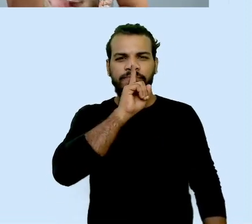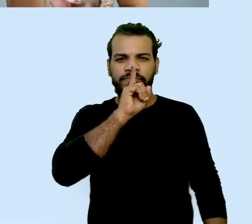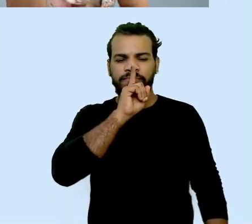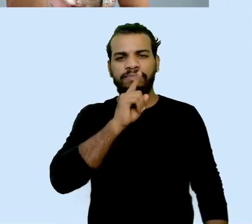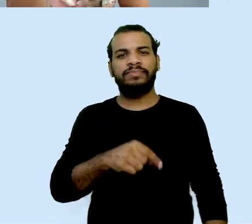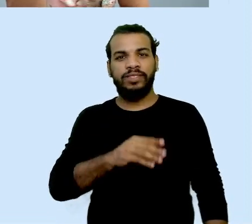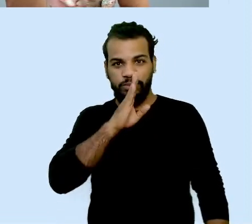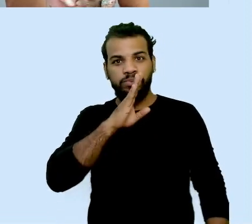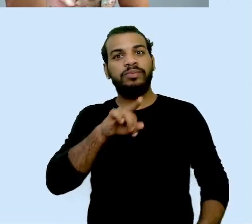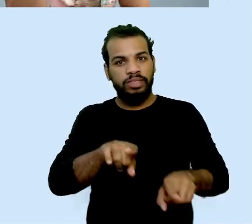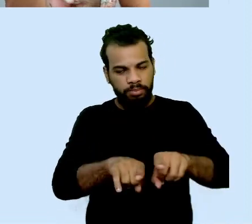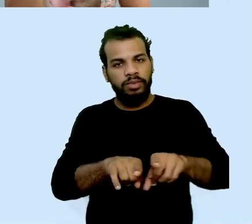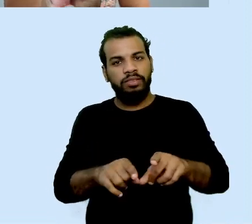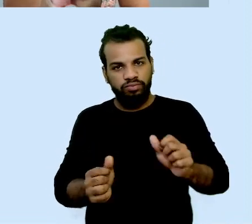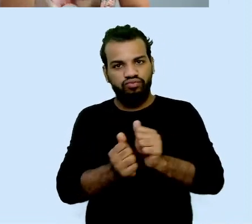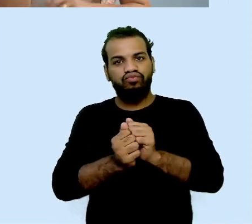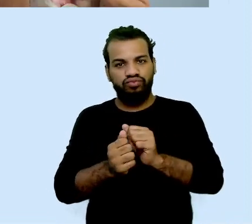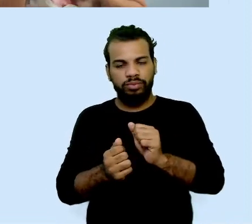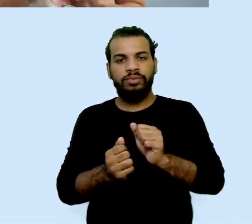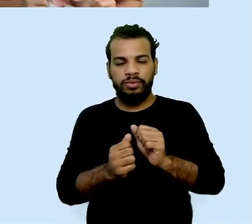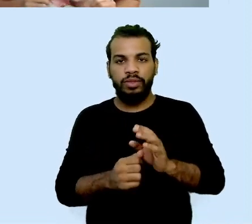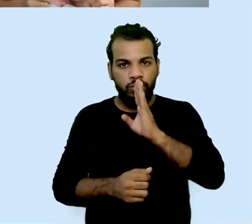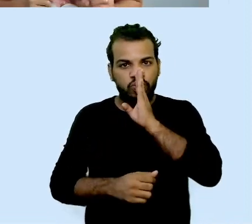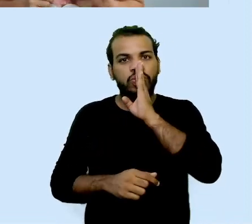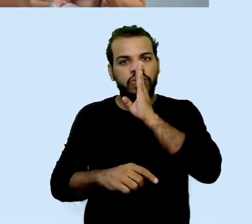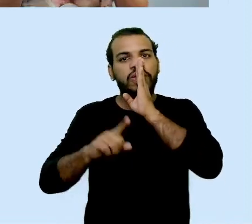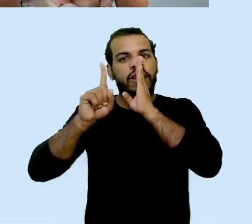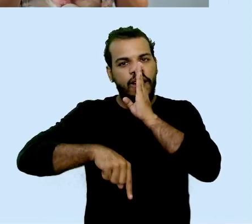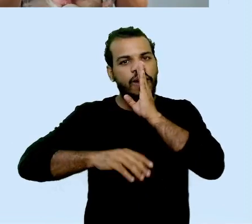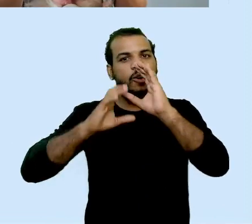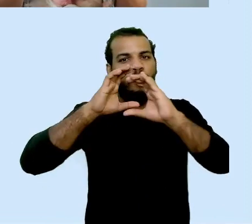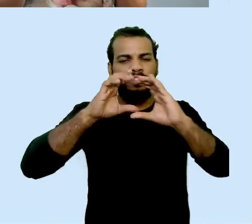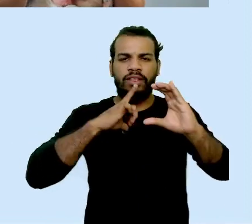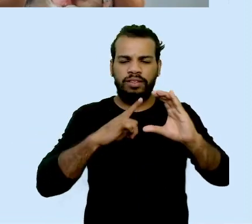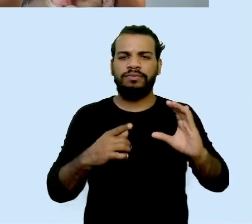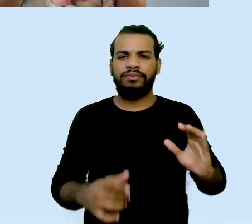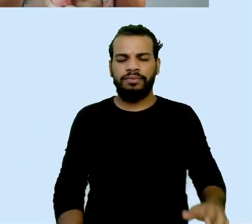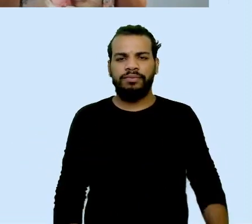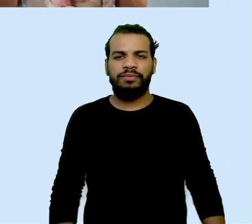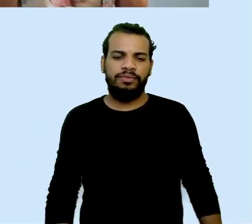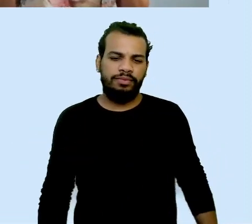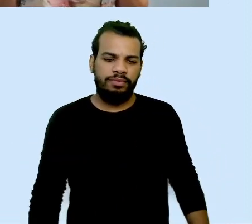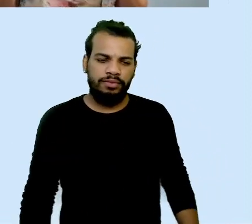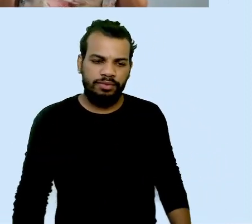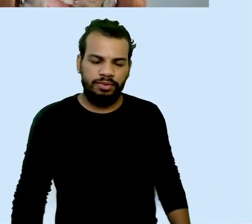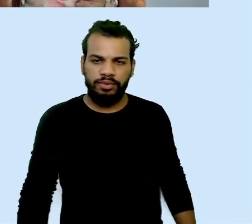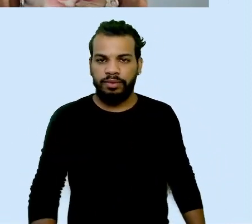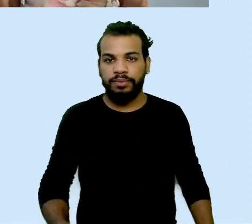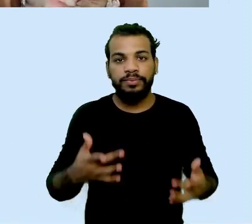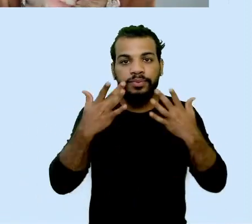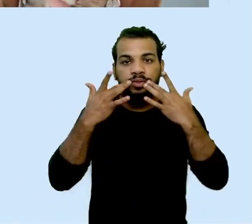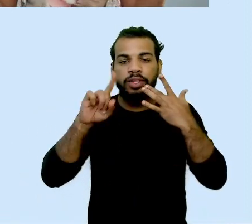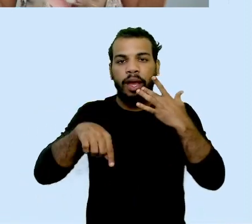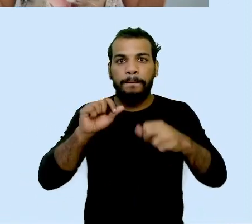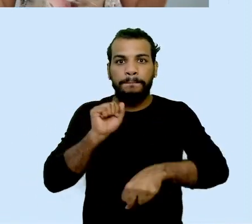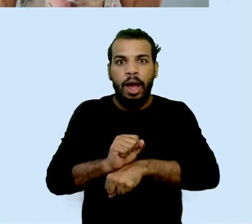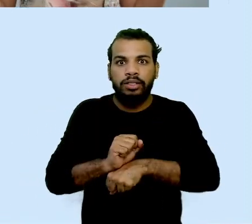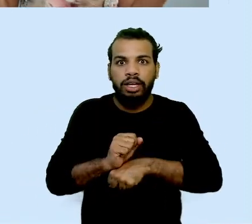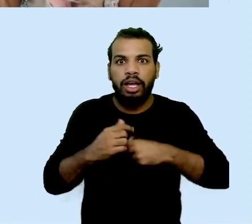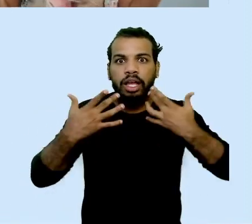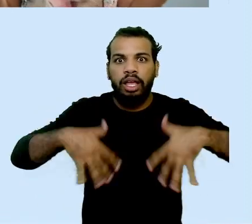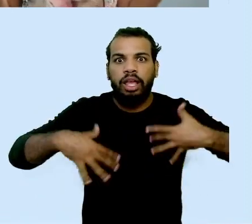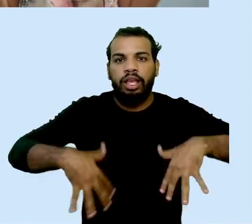O silêncio também. O silêncio também comunica. Se vem é o que a gente chama no teatro de pausa dramática. Você está